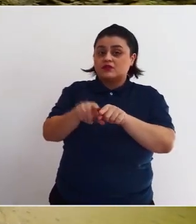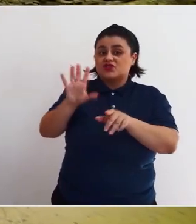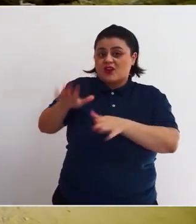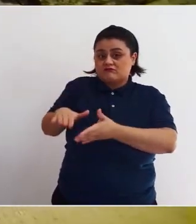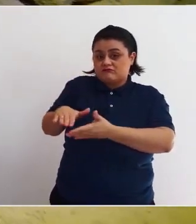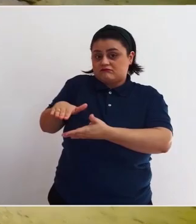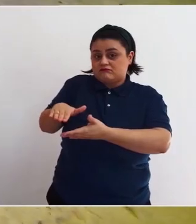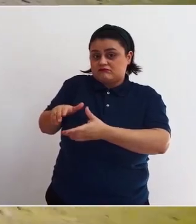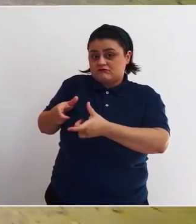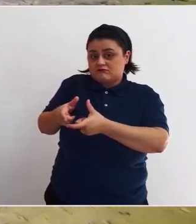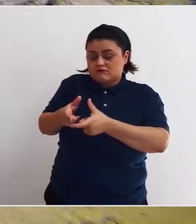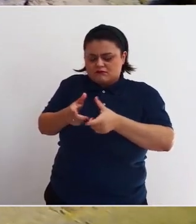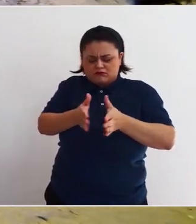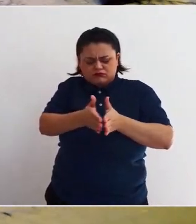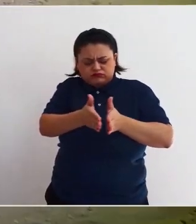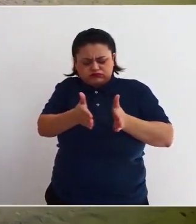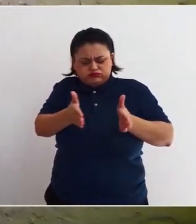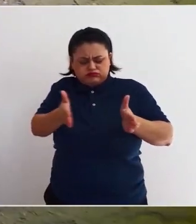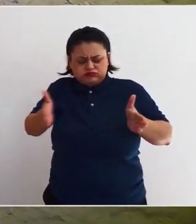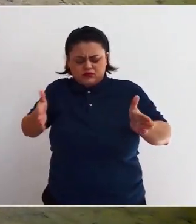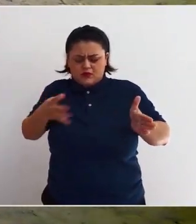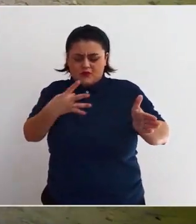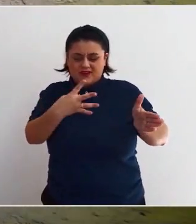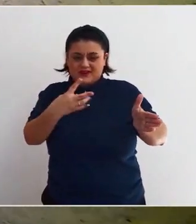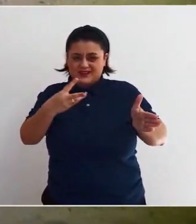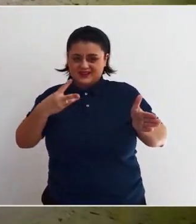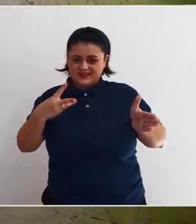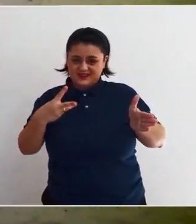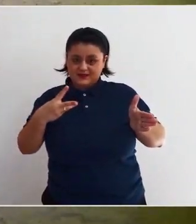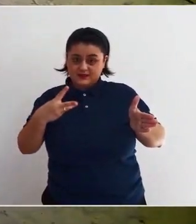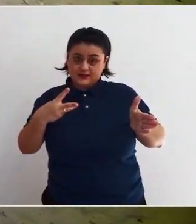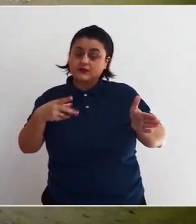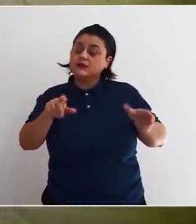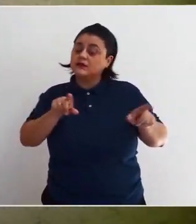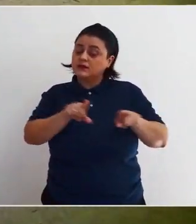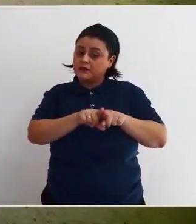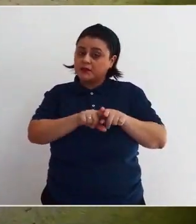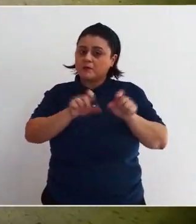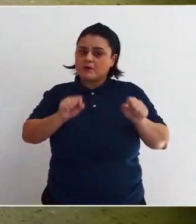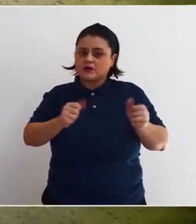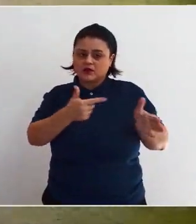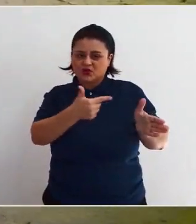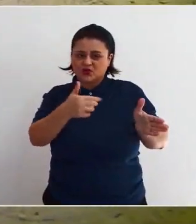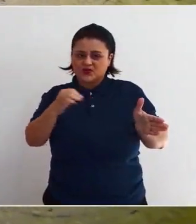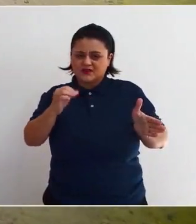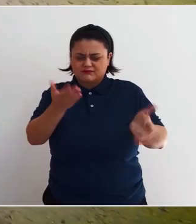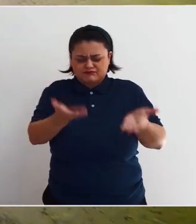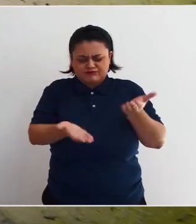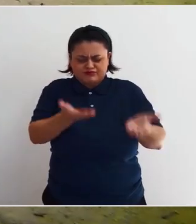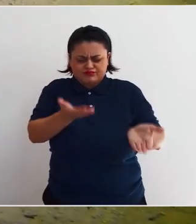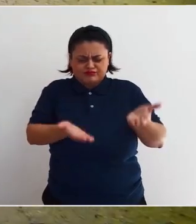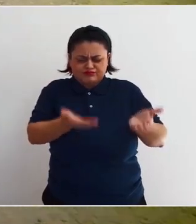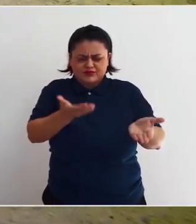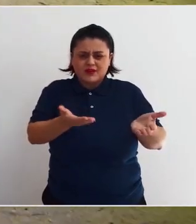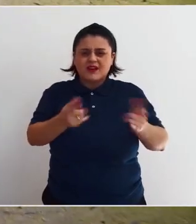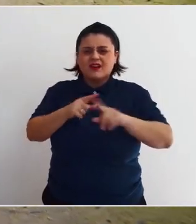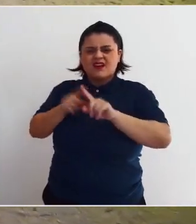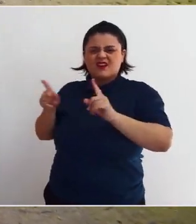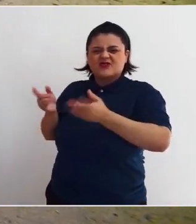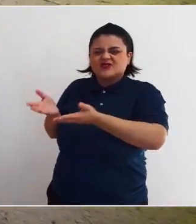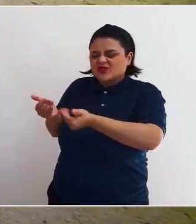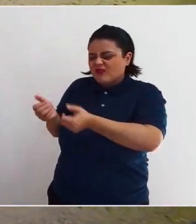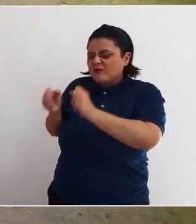atingem até 43 centímetros de comprimento e pesam até 200 gramas. Já os mais jovens podem